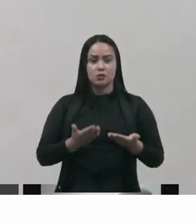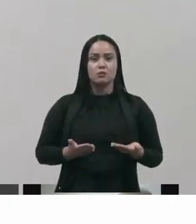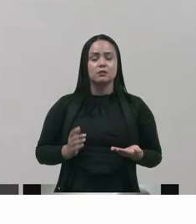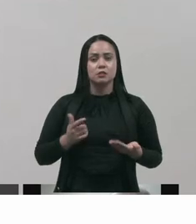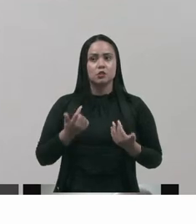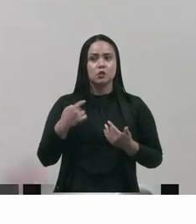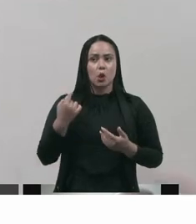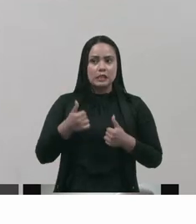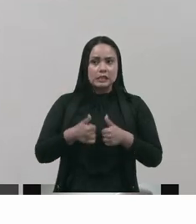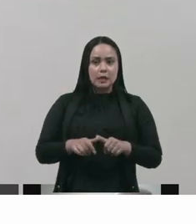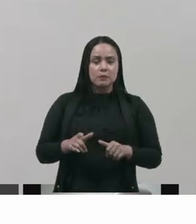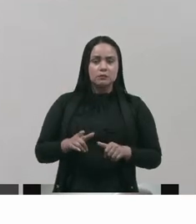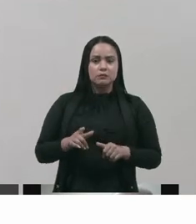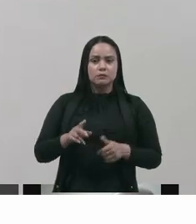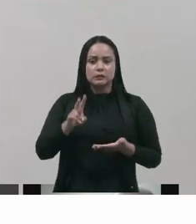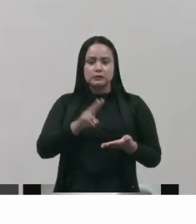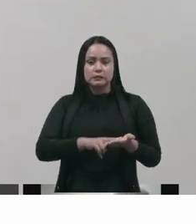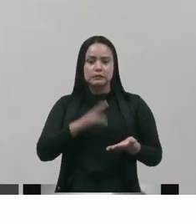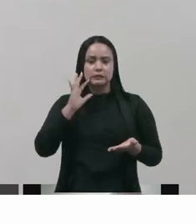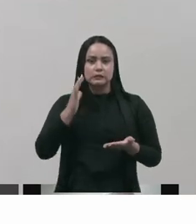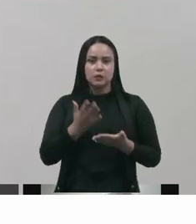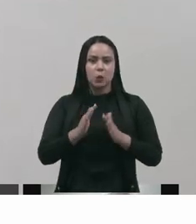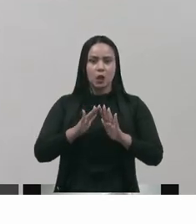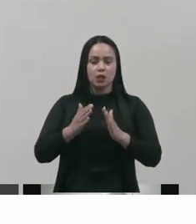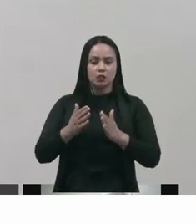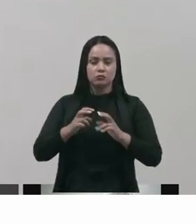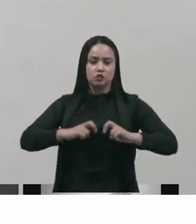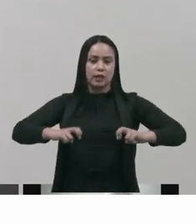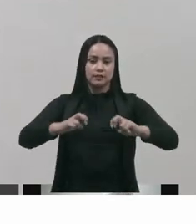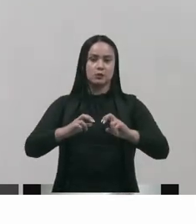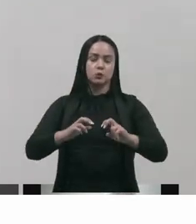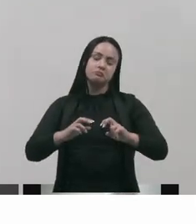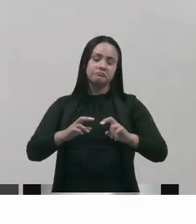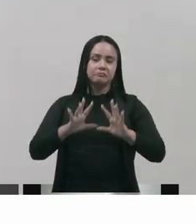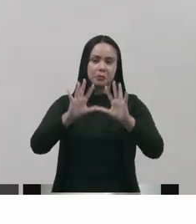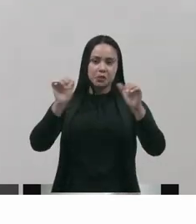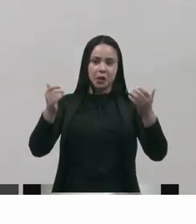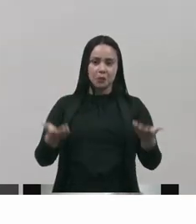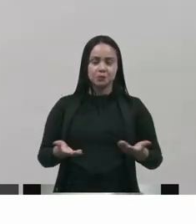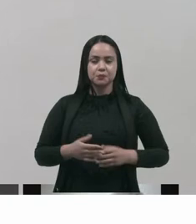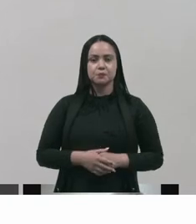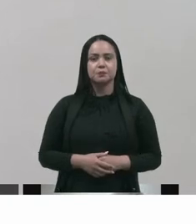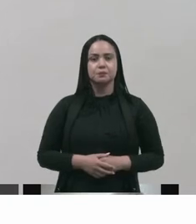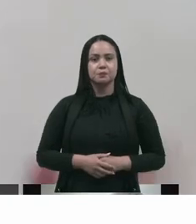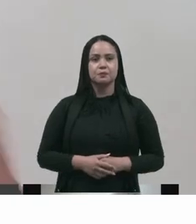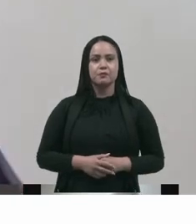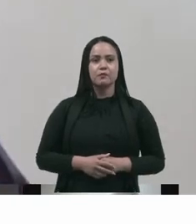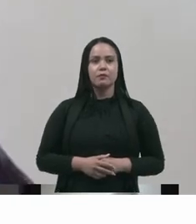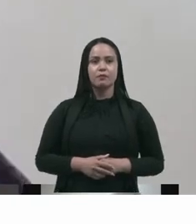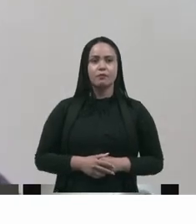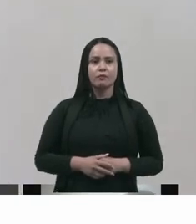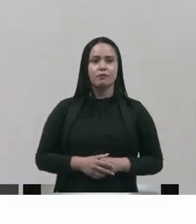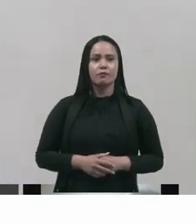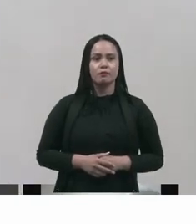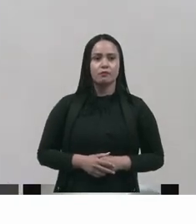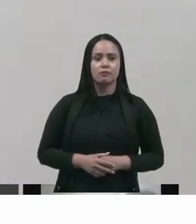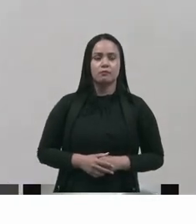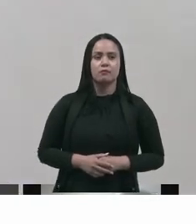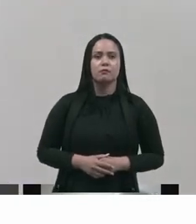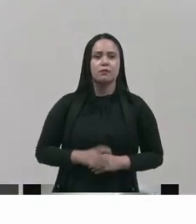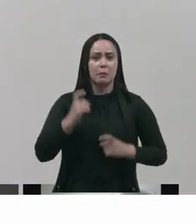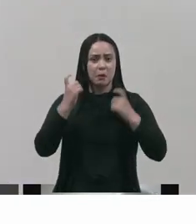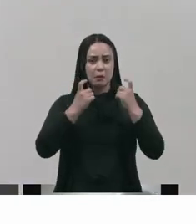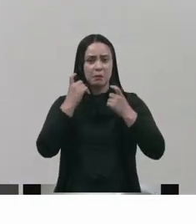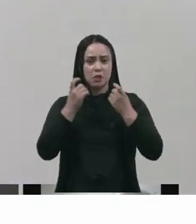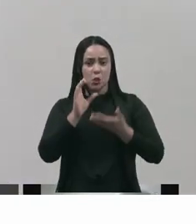nós estamos a invalidar uma decisão colegiada do tribunal. Então, fazendo aqui coro à